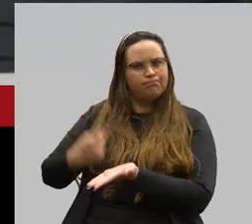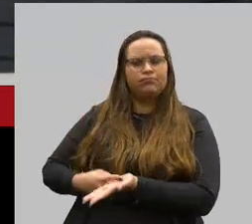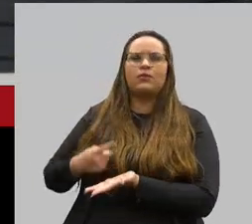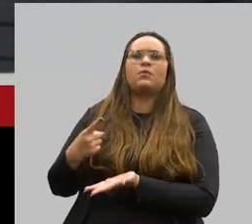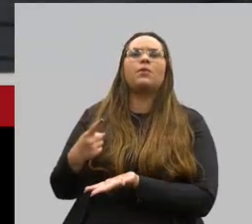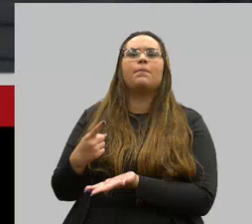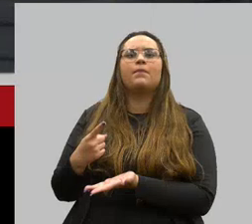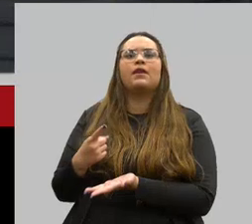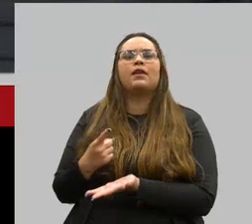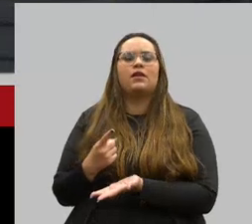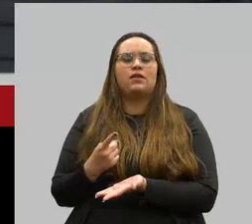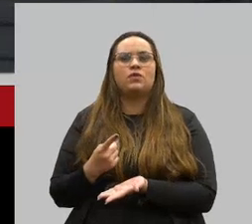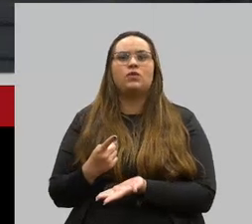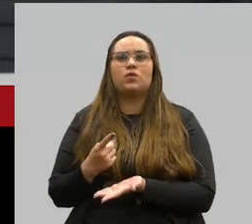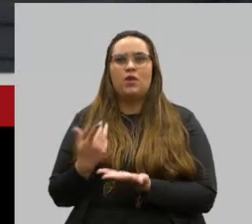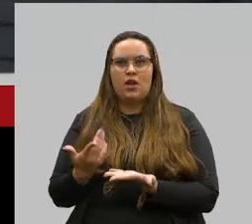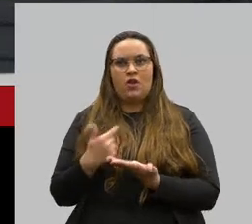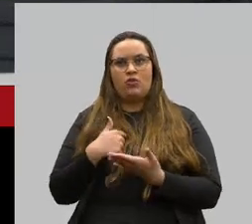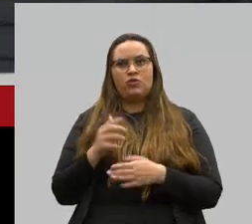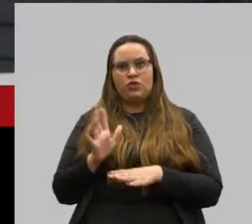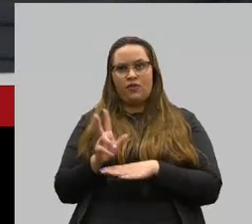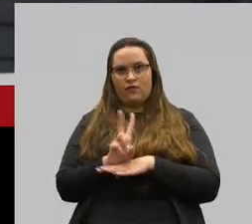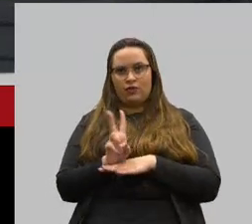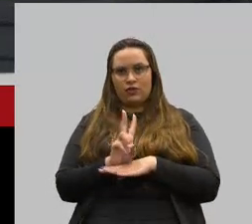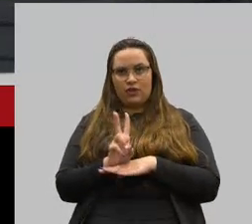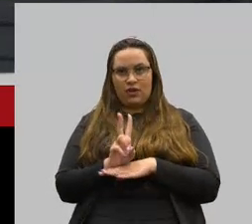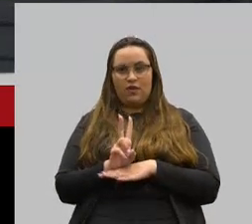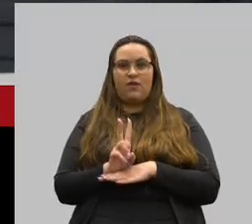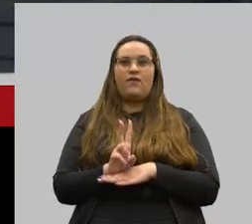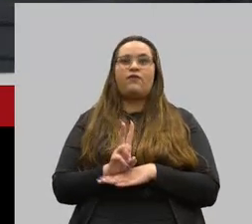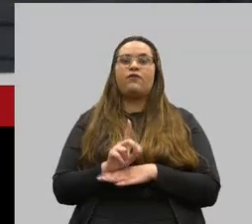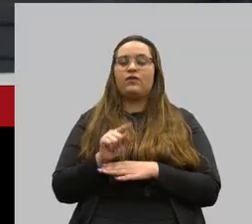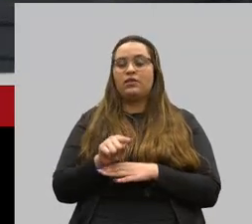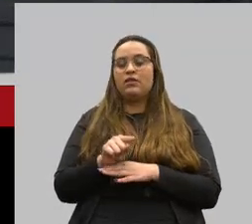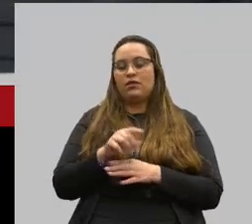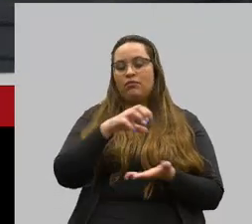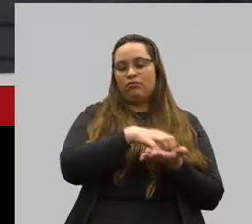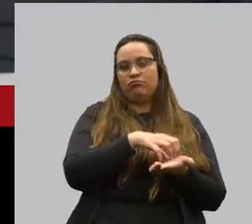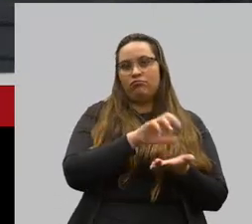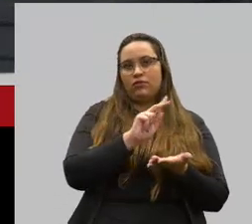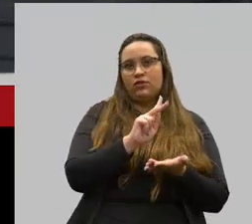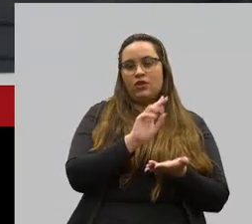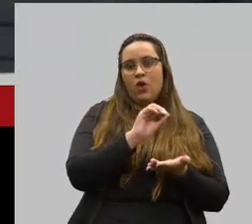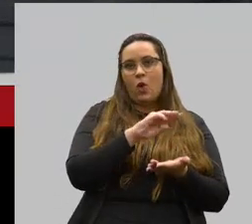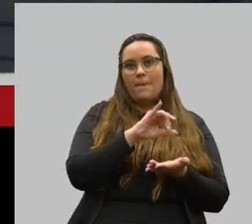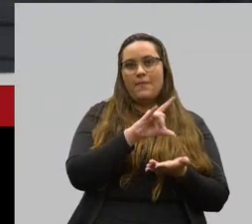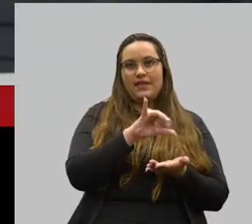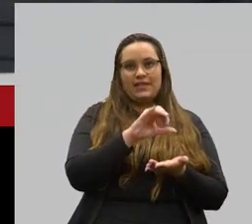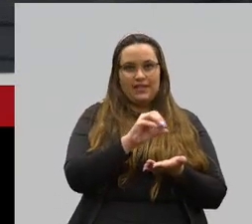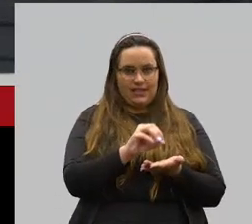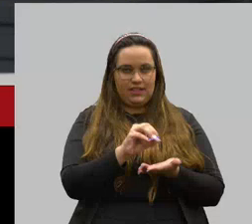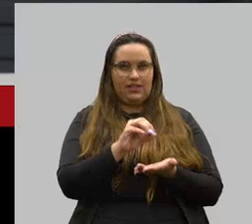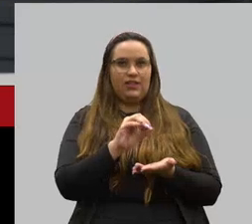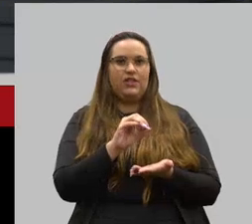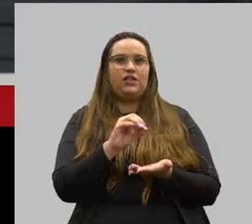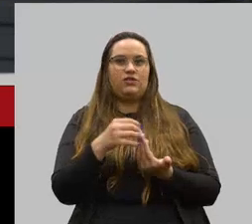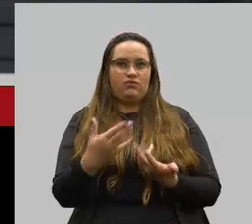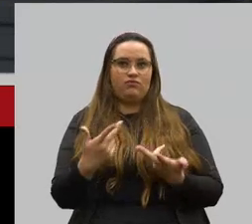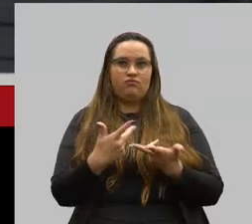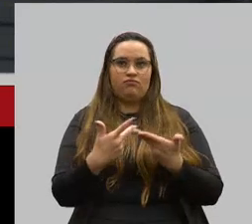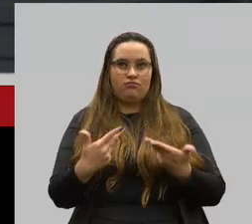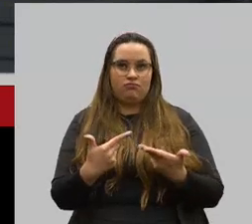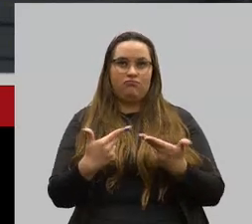né como eu já disse eu fui chefe da da departamento de homicídios e a gente tem uma preocupação muito grande eh quanto à redução